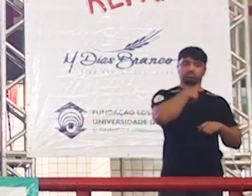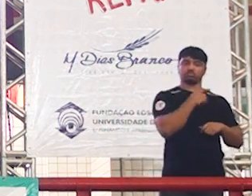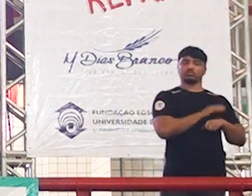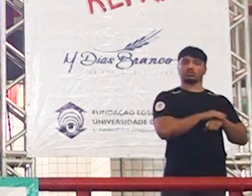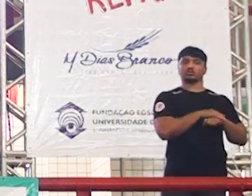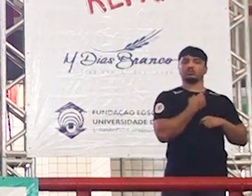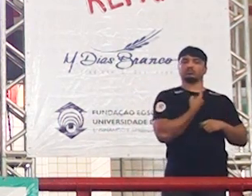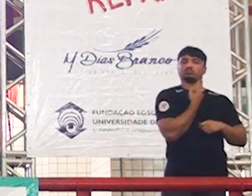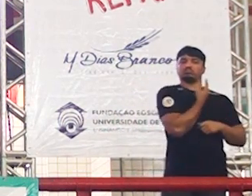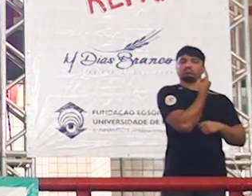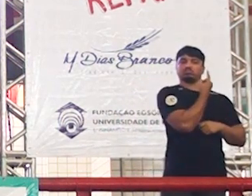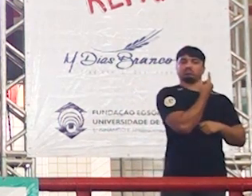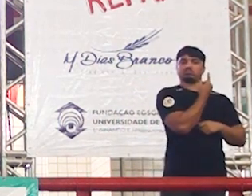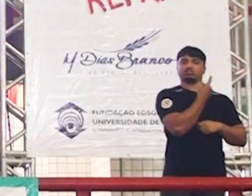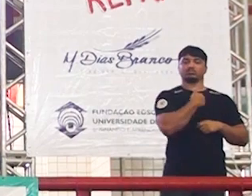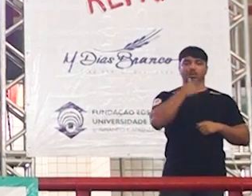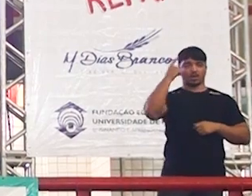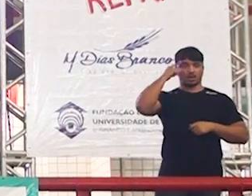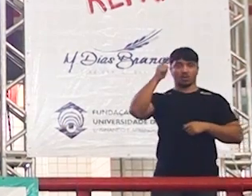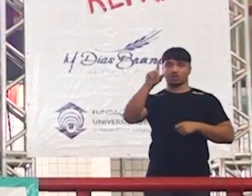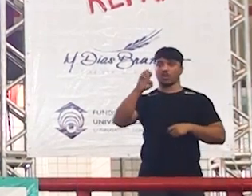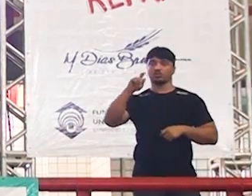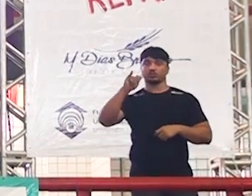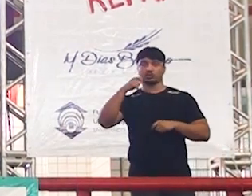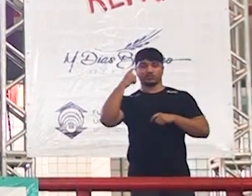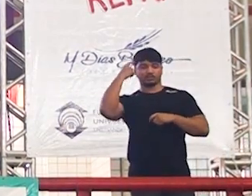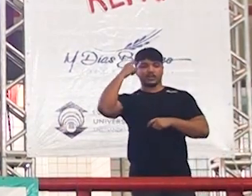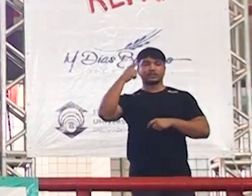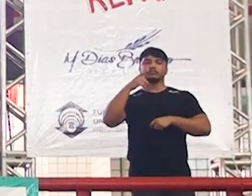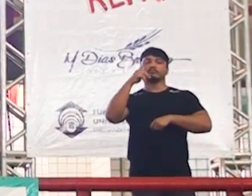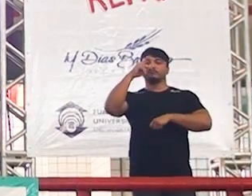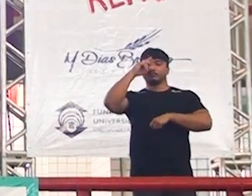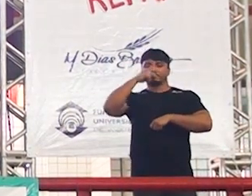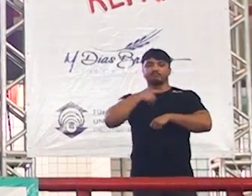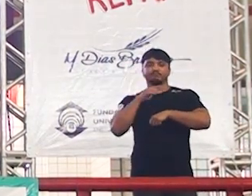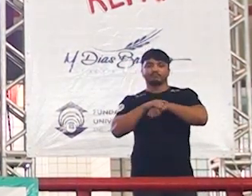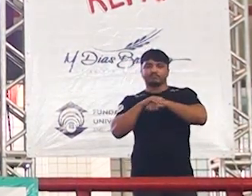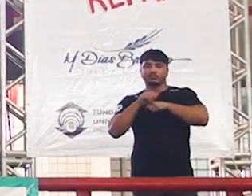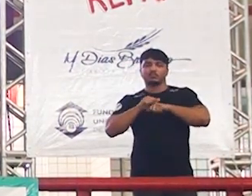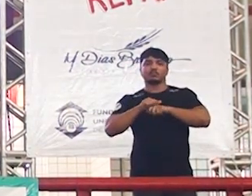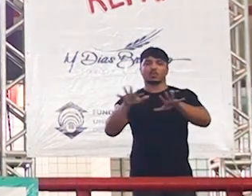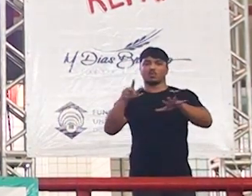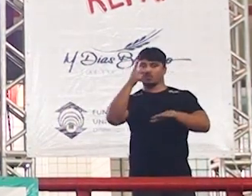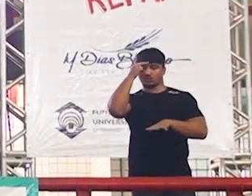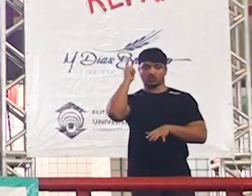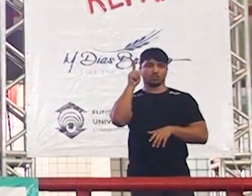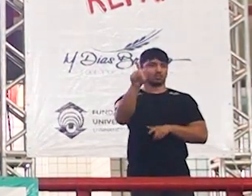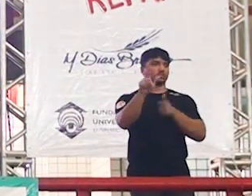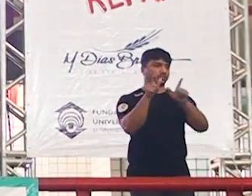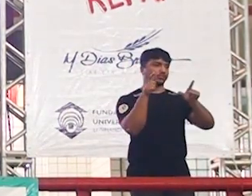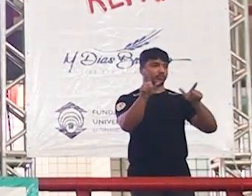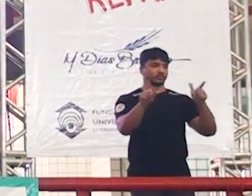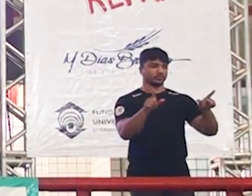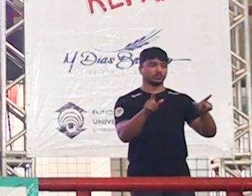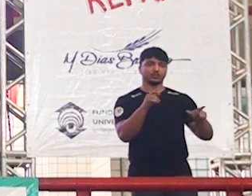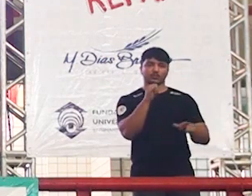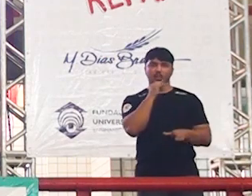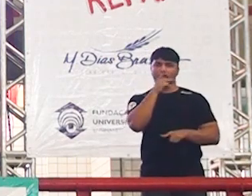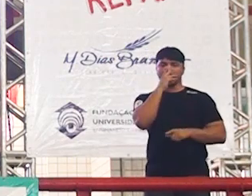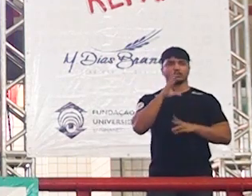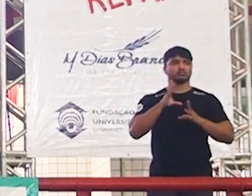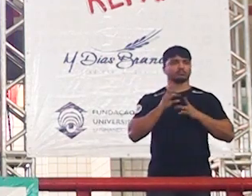si. O altruísta, ele pensa nos demais, ele pensa nos outros. O tema é abstrato,